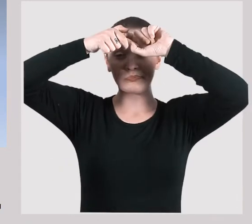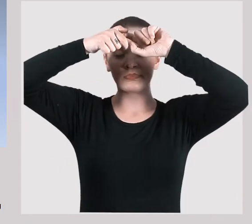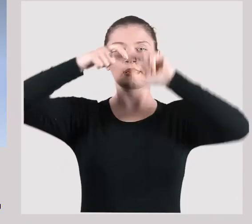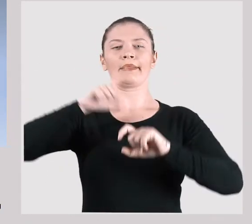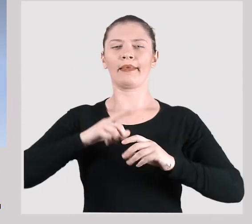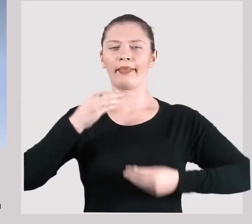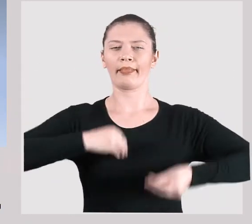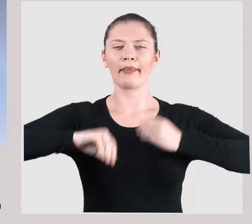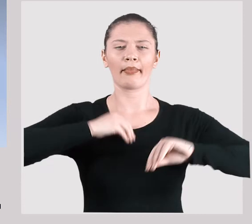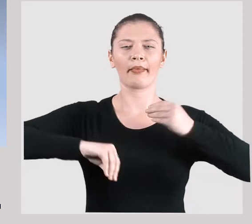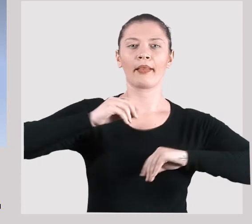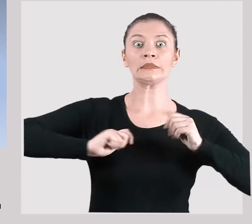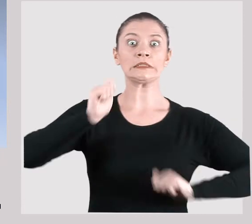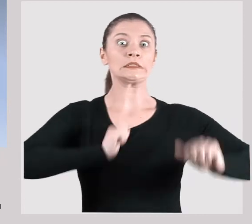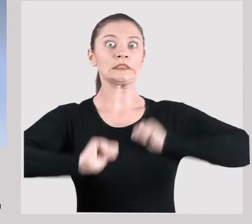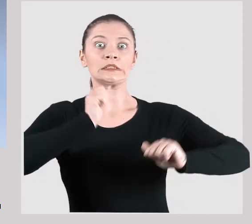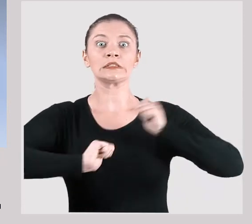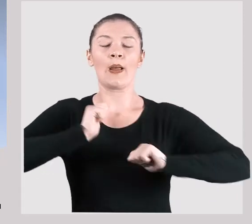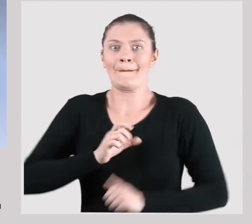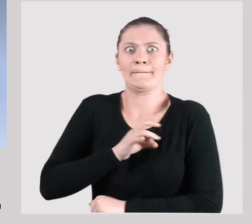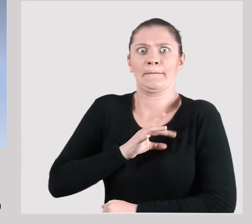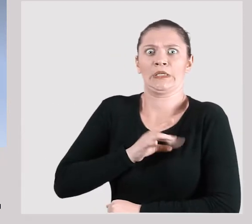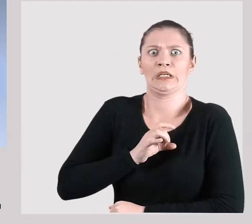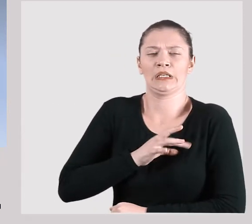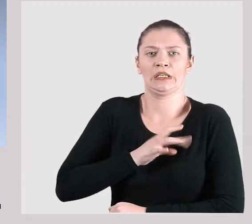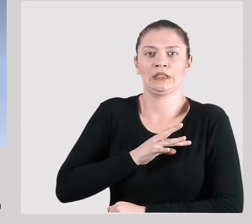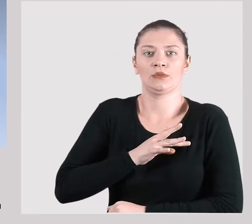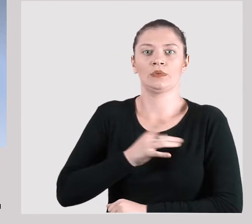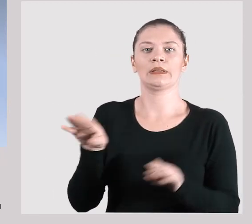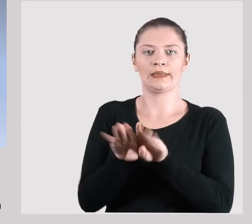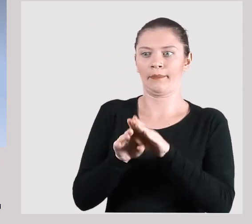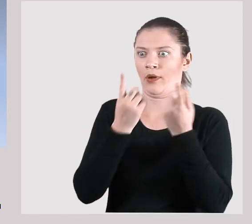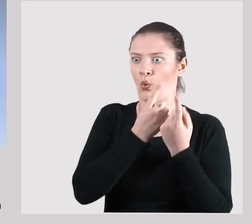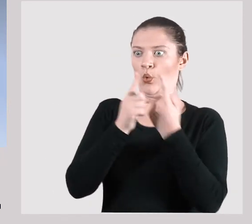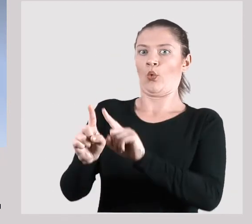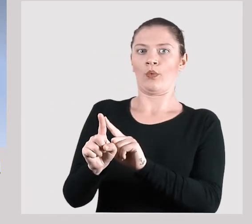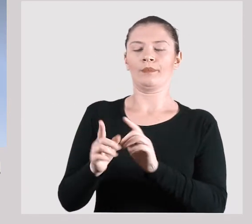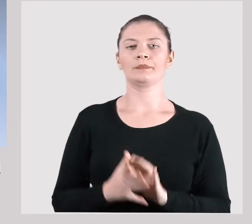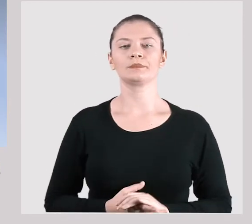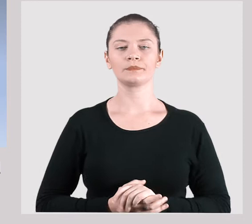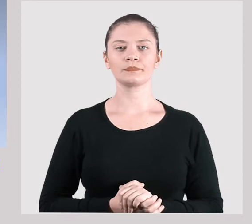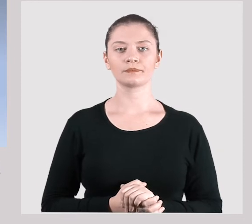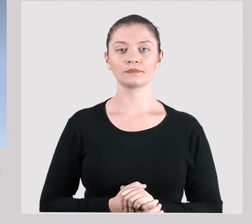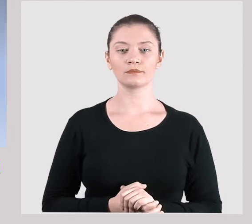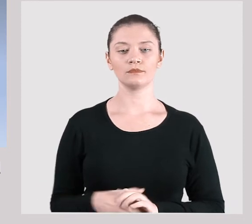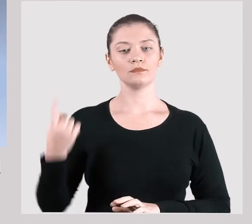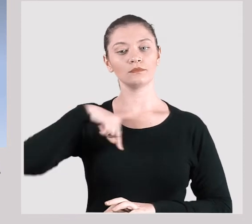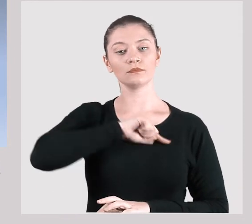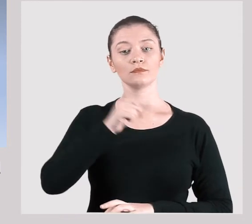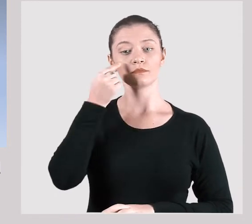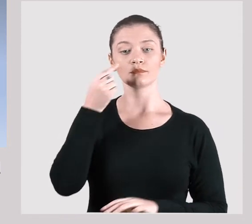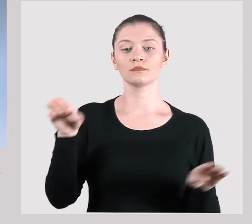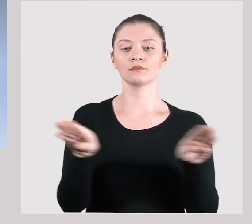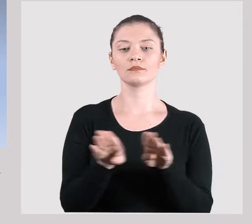muita ansiedade, muita fobia, transtorno opositor desafiante. E aqui a gente vê também assim